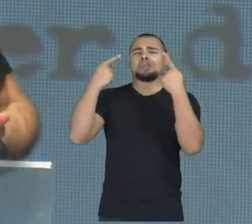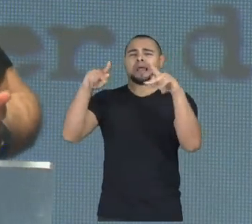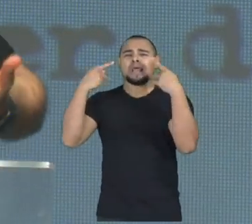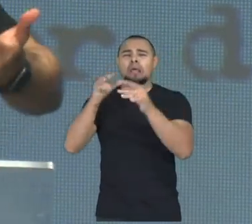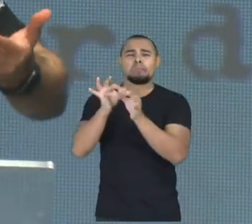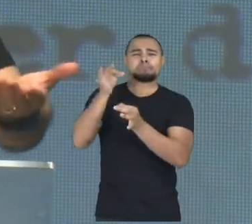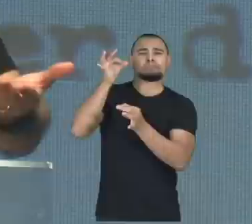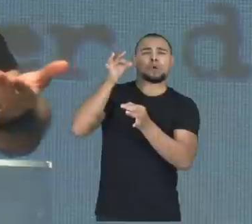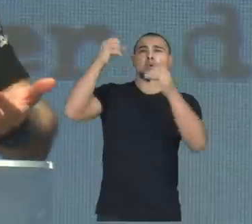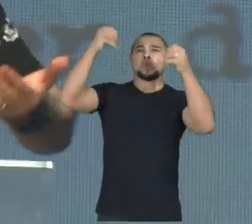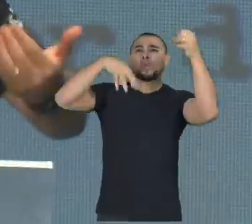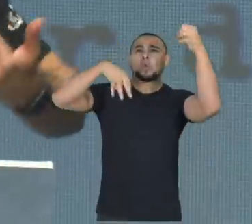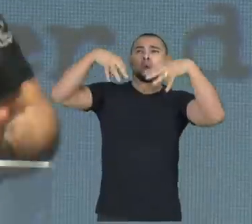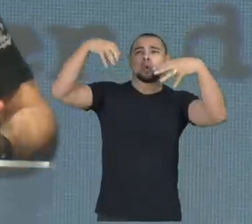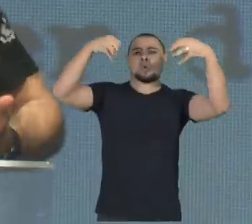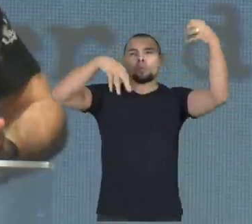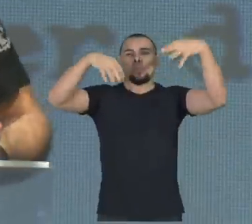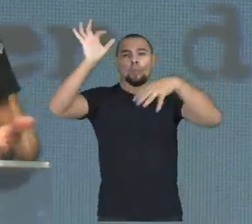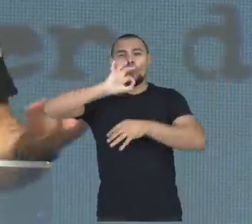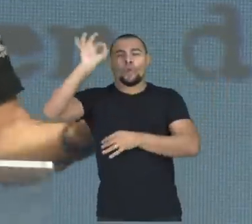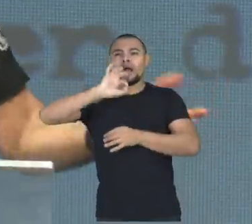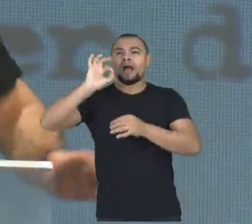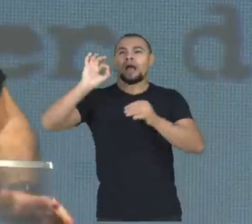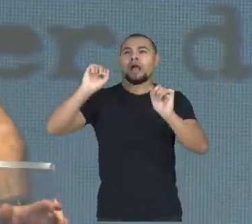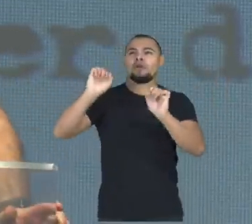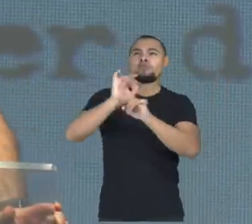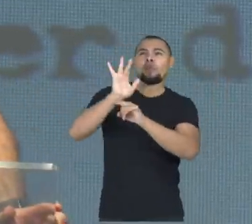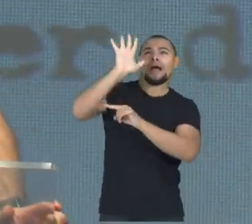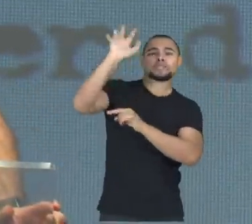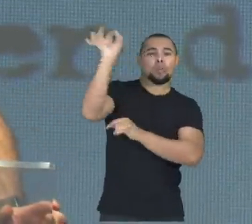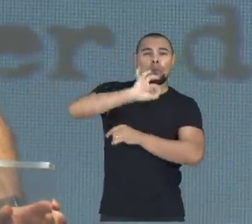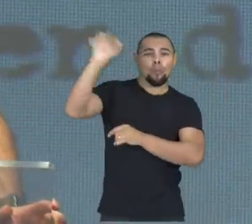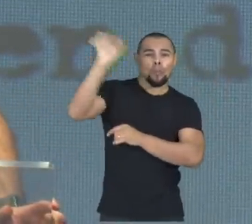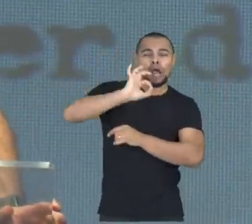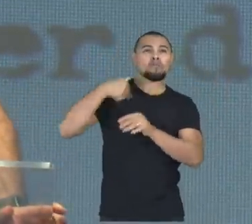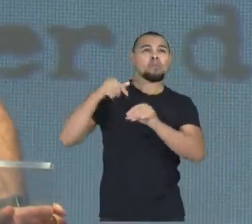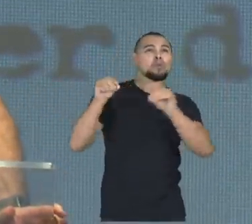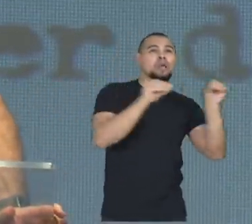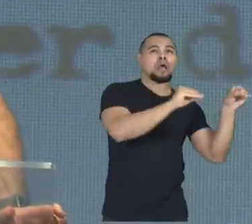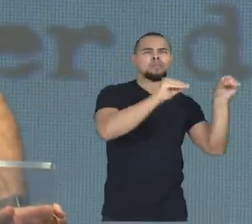tem luzinha, ou porque tem fumaça, porque não tem fumaça. Ah, vá.